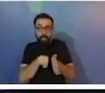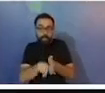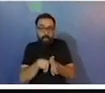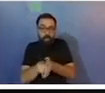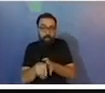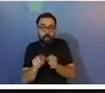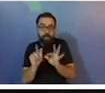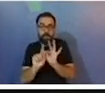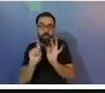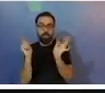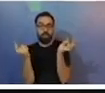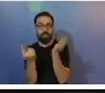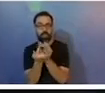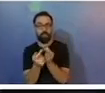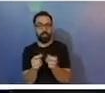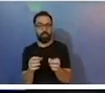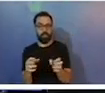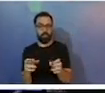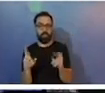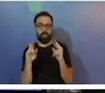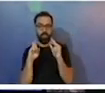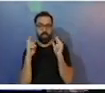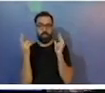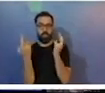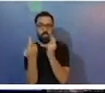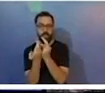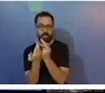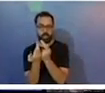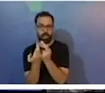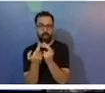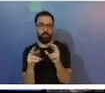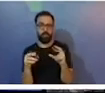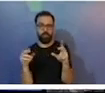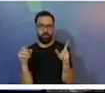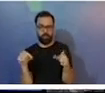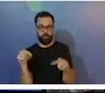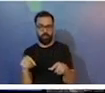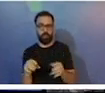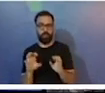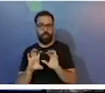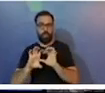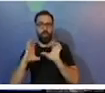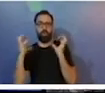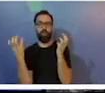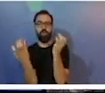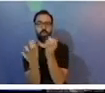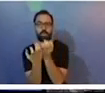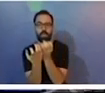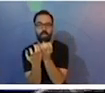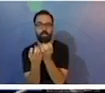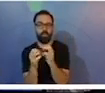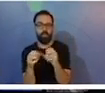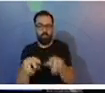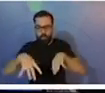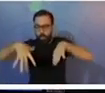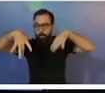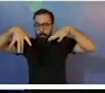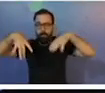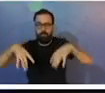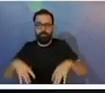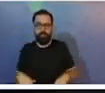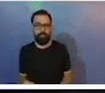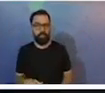reuniram-se no Congresso Internacional de Geografia. E nesse congresso, uma das decisões tomadas foi